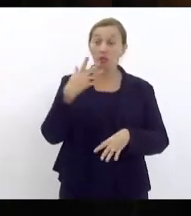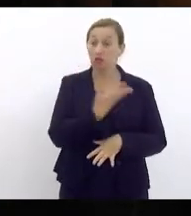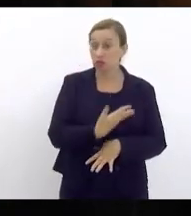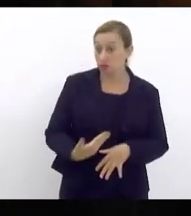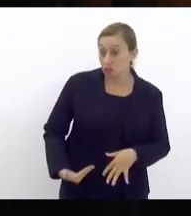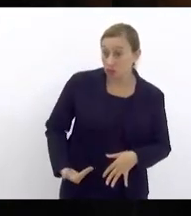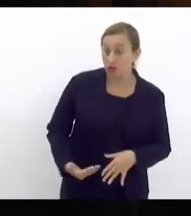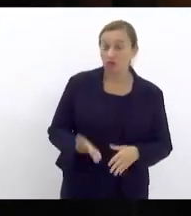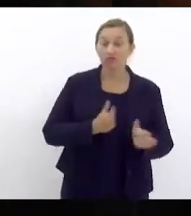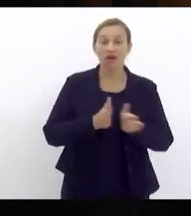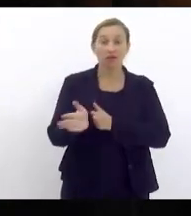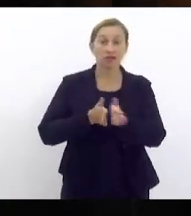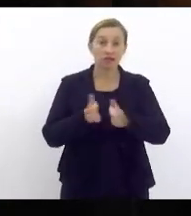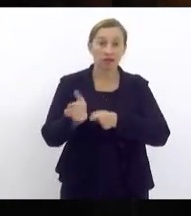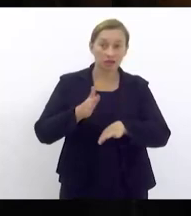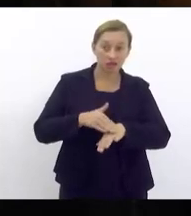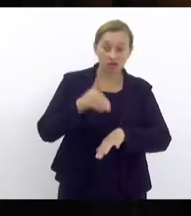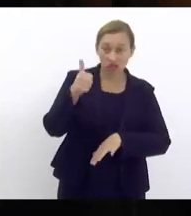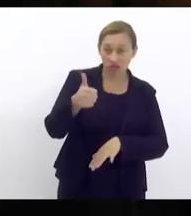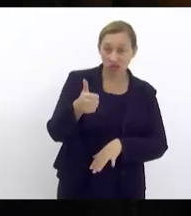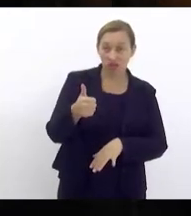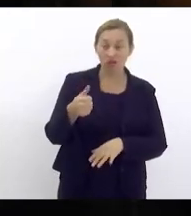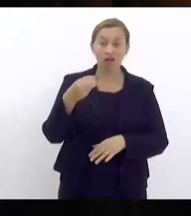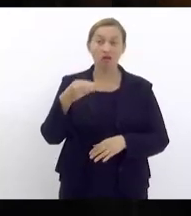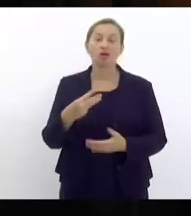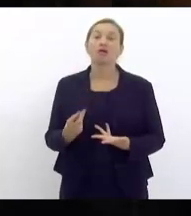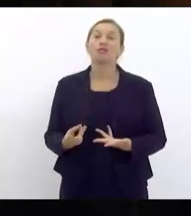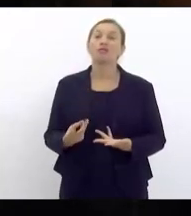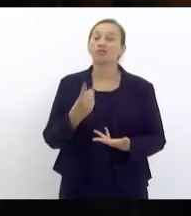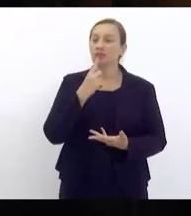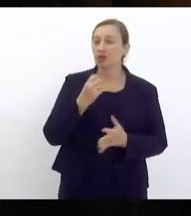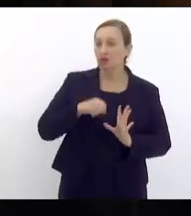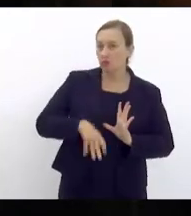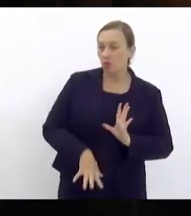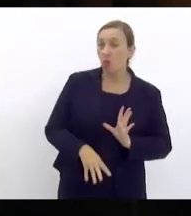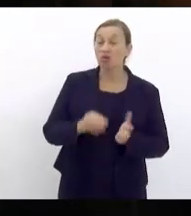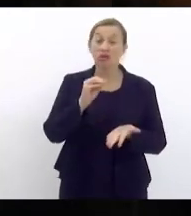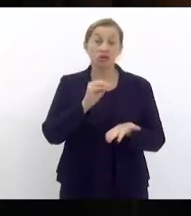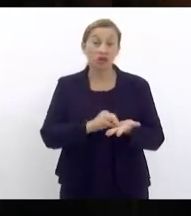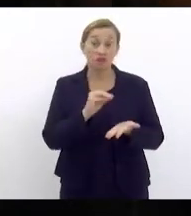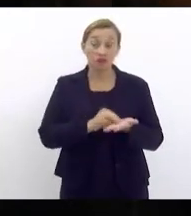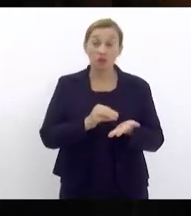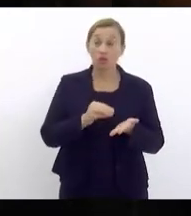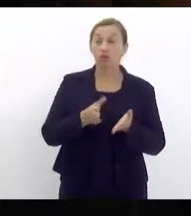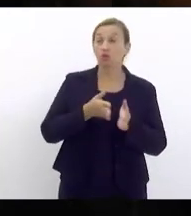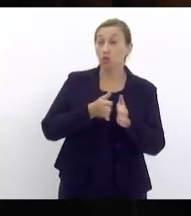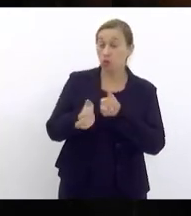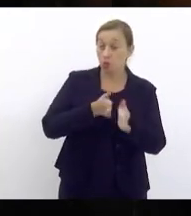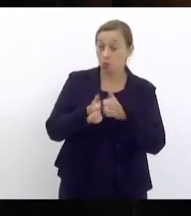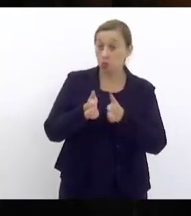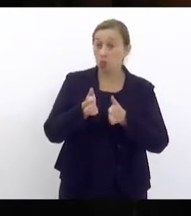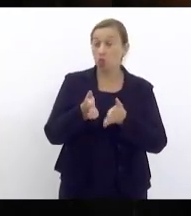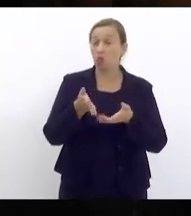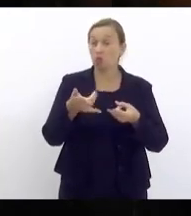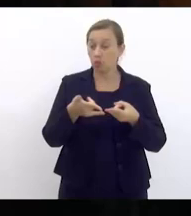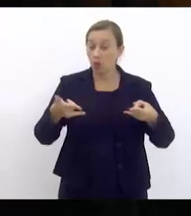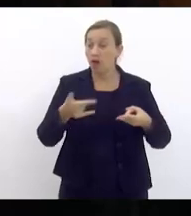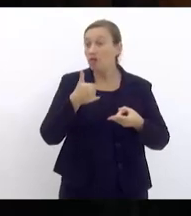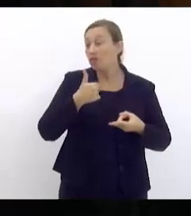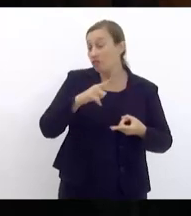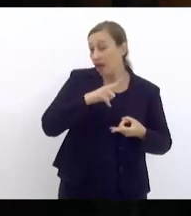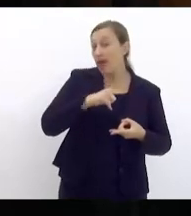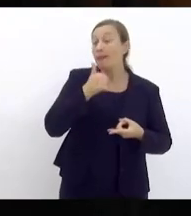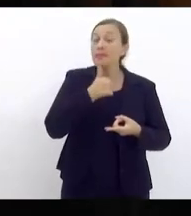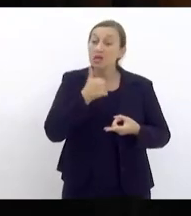de acesso à dignidade menstrual é importante dizer que na falta desse acesso a gente tem meninas mulheres